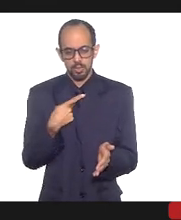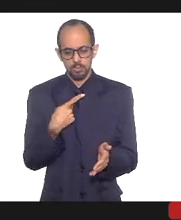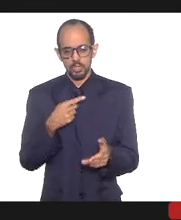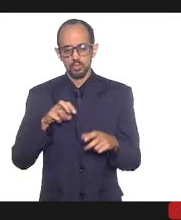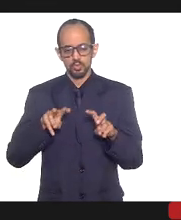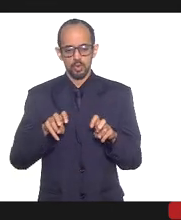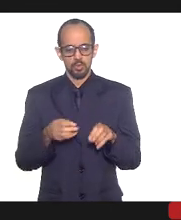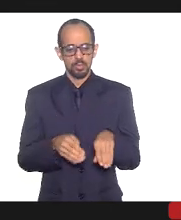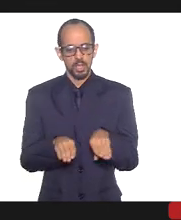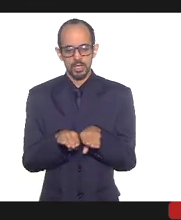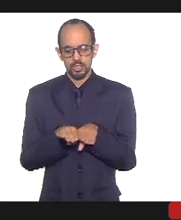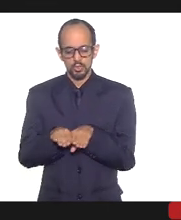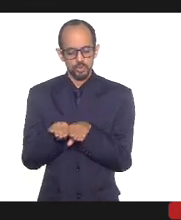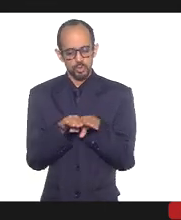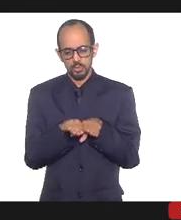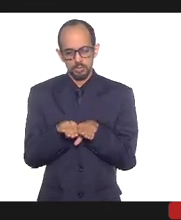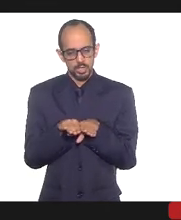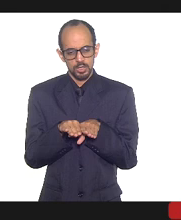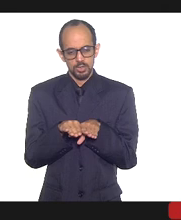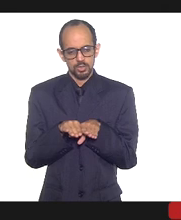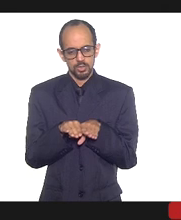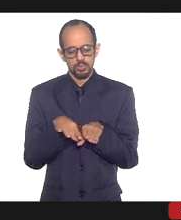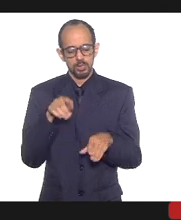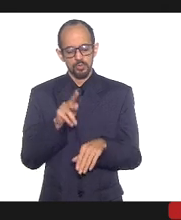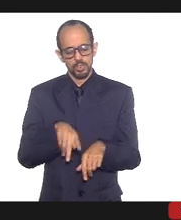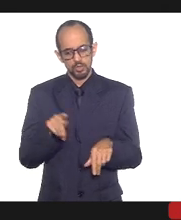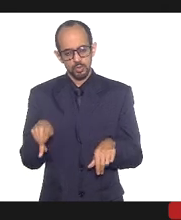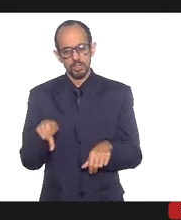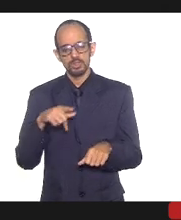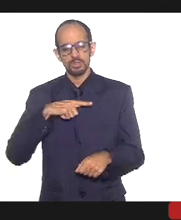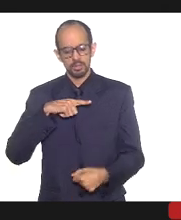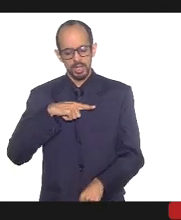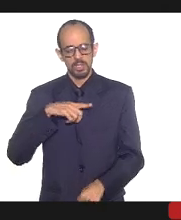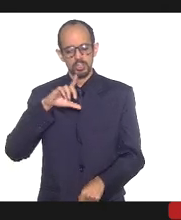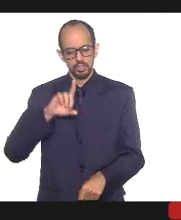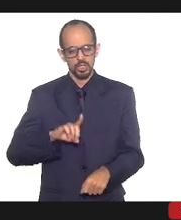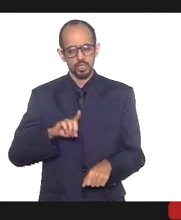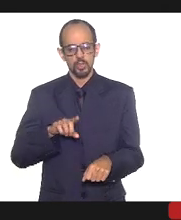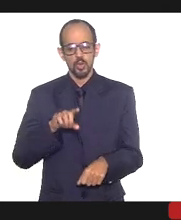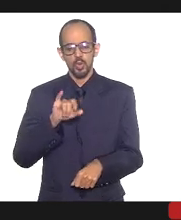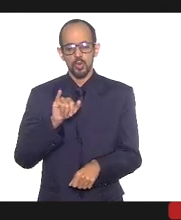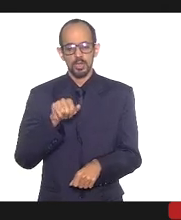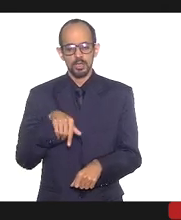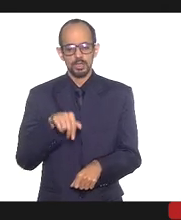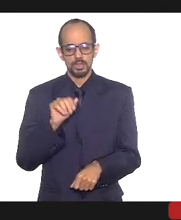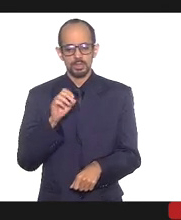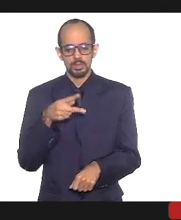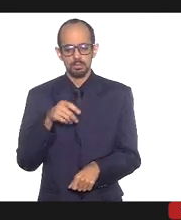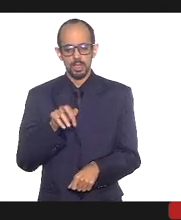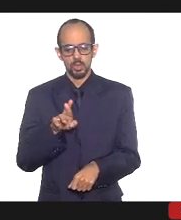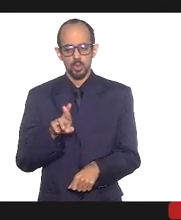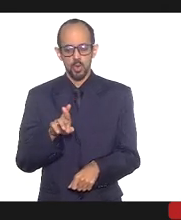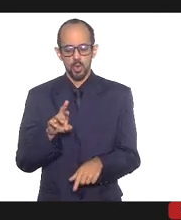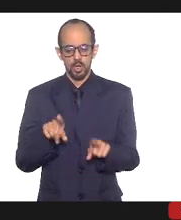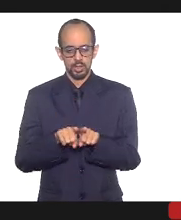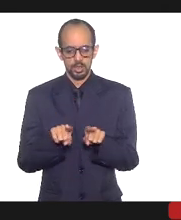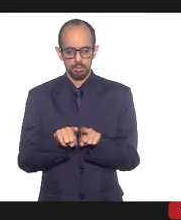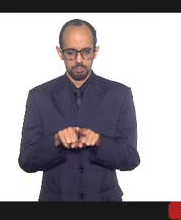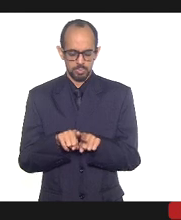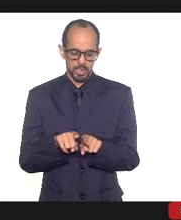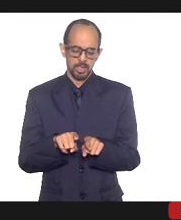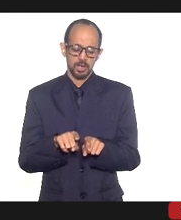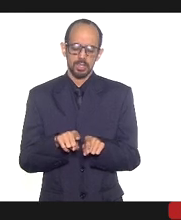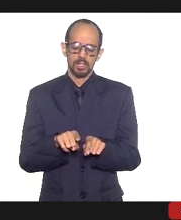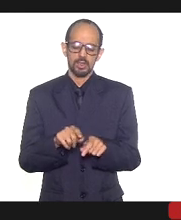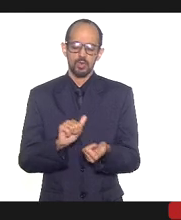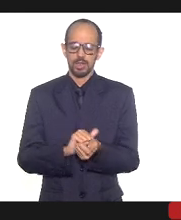direito a essa gratificação, o inspetor de aluno tem. O enquadramento dos inspetores de aluno, que também está parado